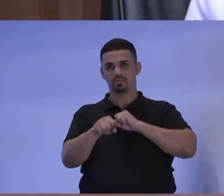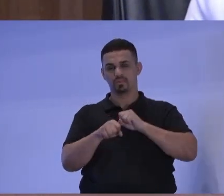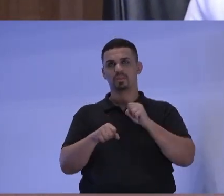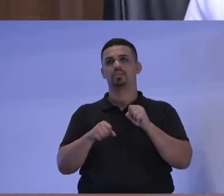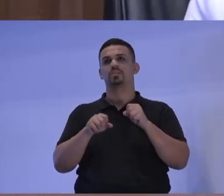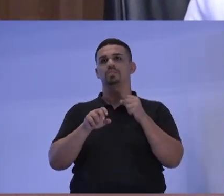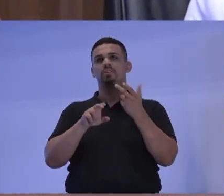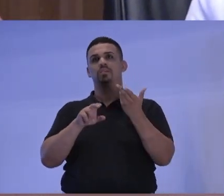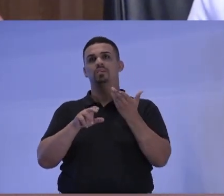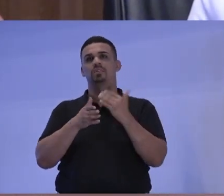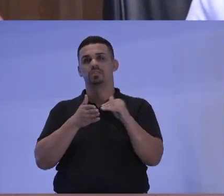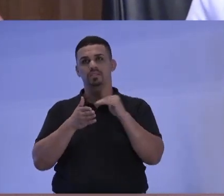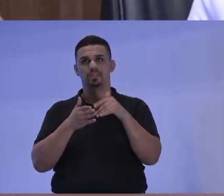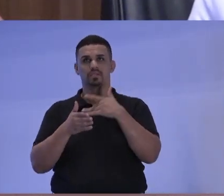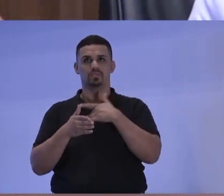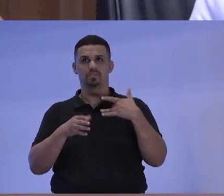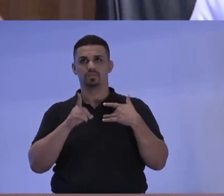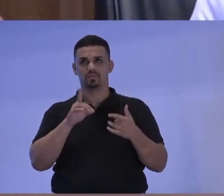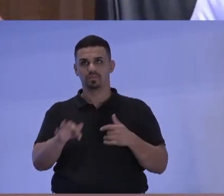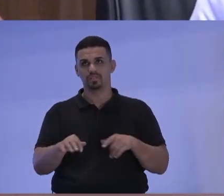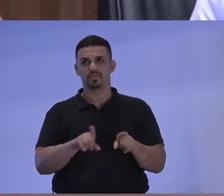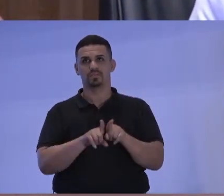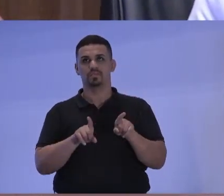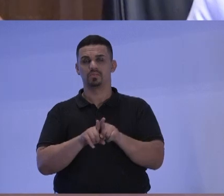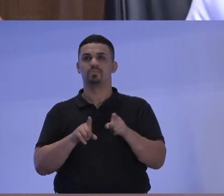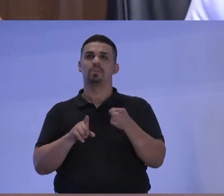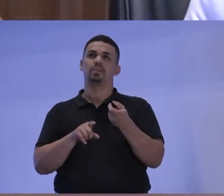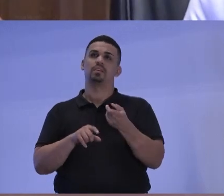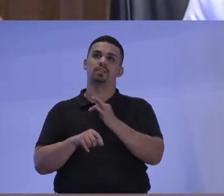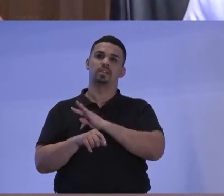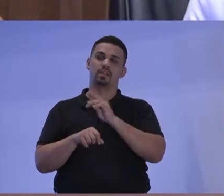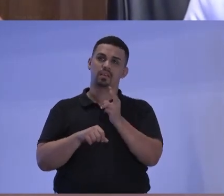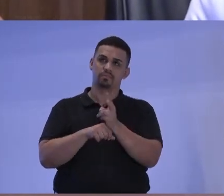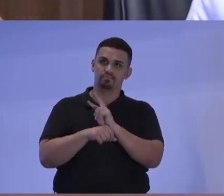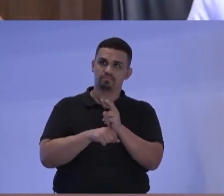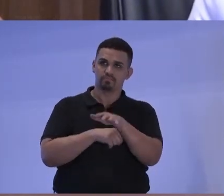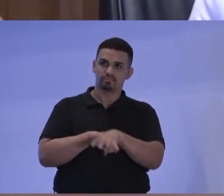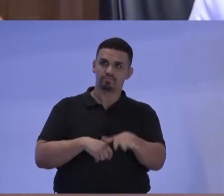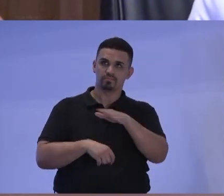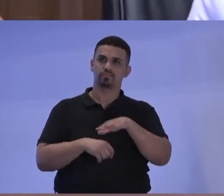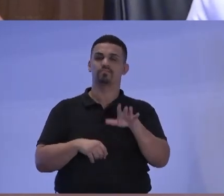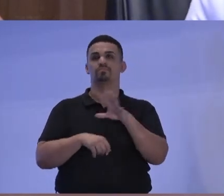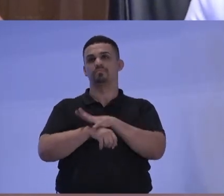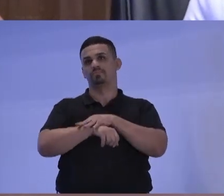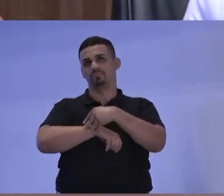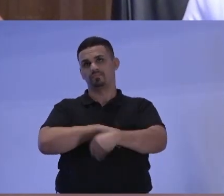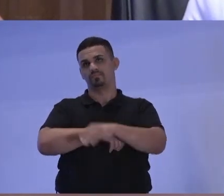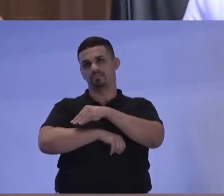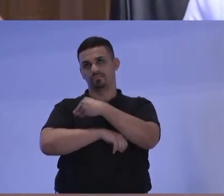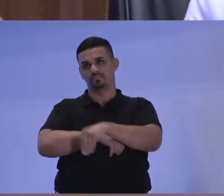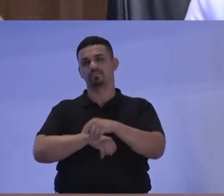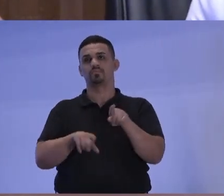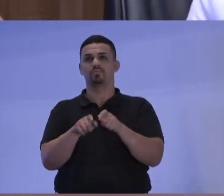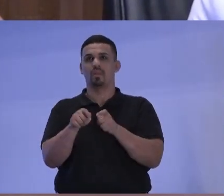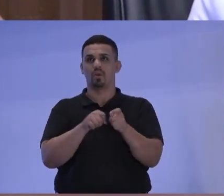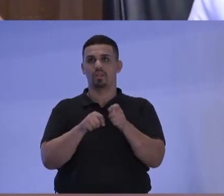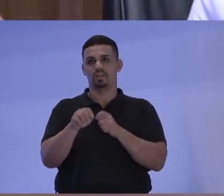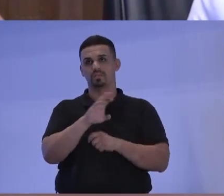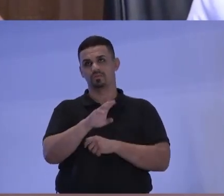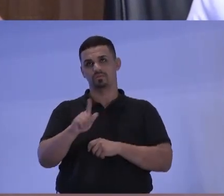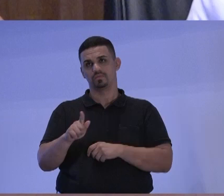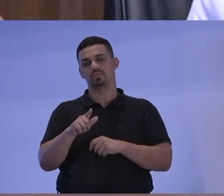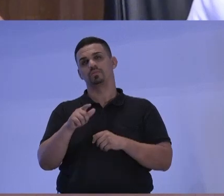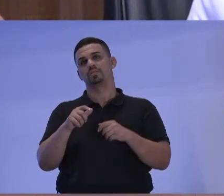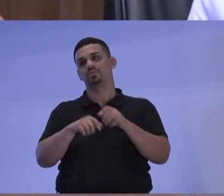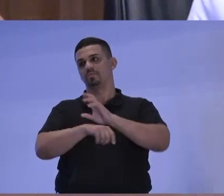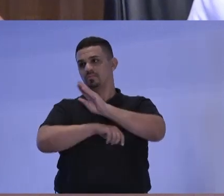DF, médica dermatologista da área técnica de vigilância epidemiológica em hanseníase e coordenação de hanseníase do DF, tem o